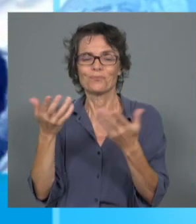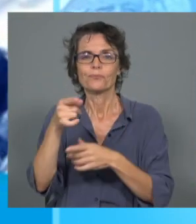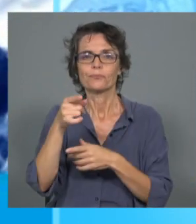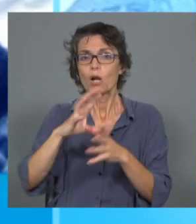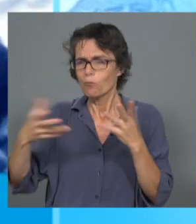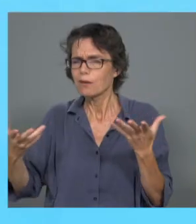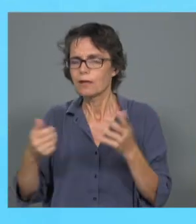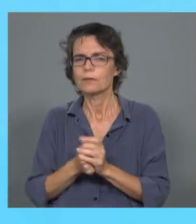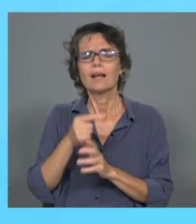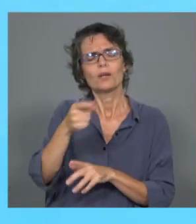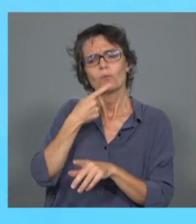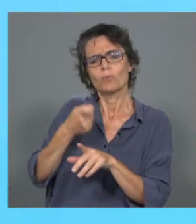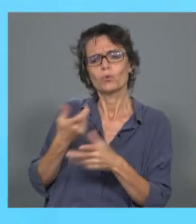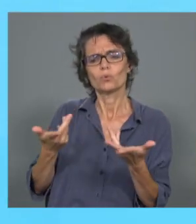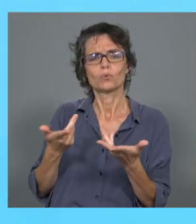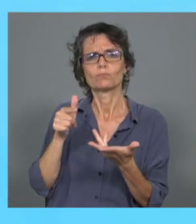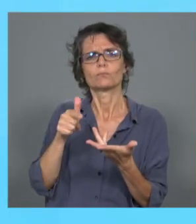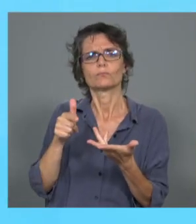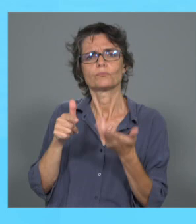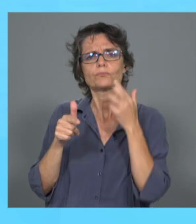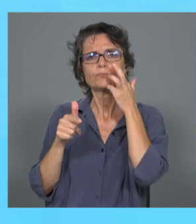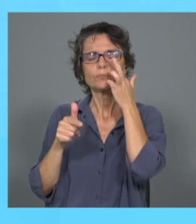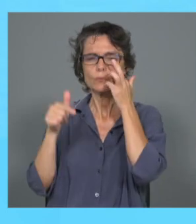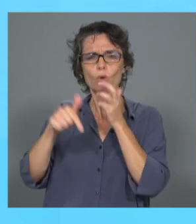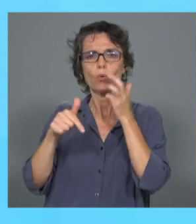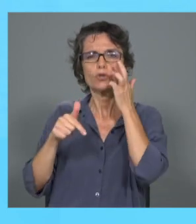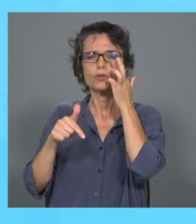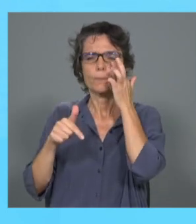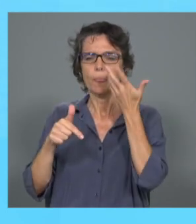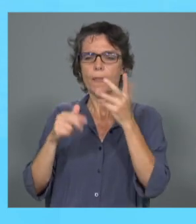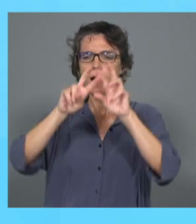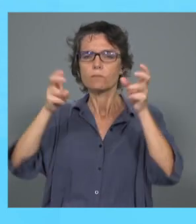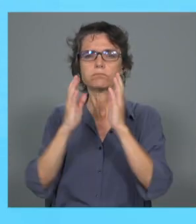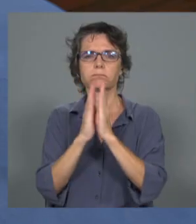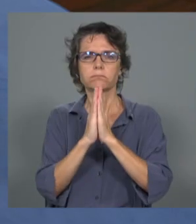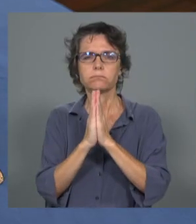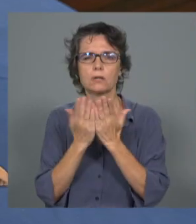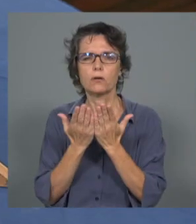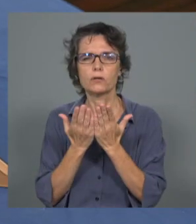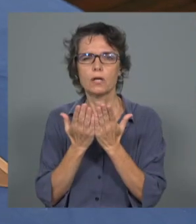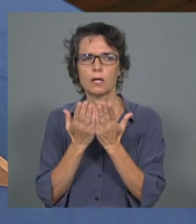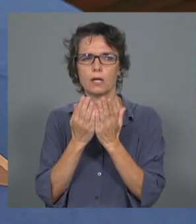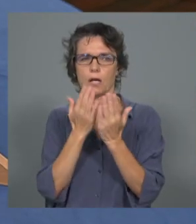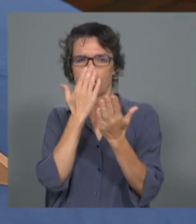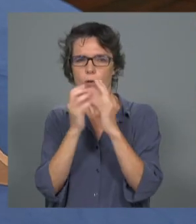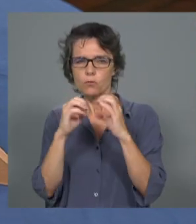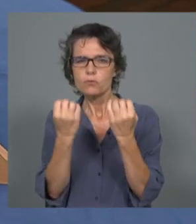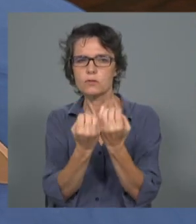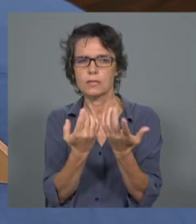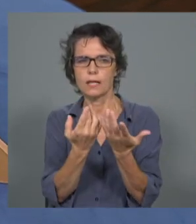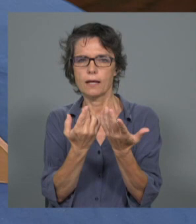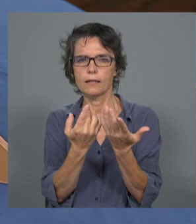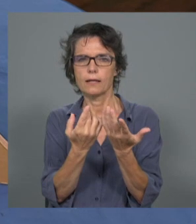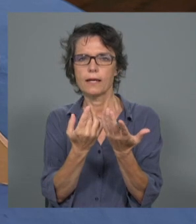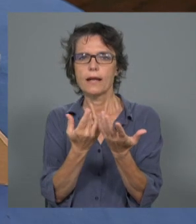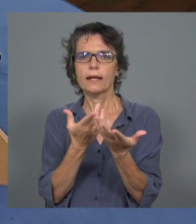estávamos a falar. Não é algo que se apresente fácil, não é? Nesta sociedade que consome